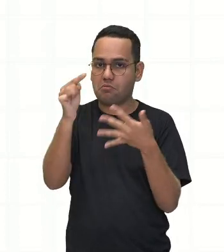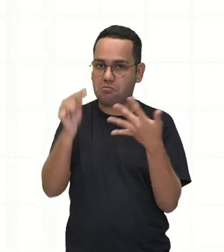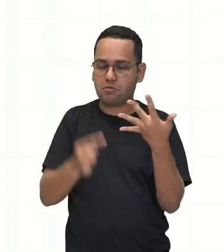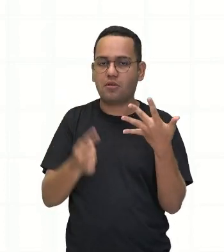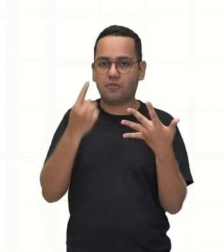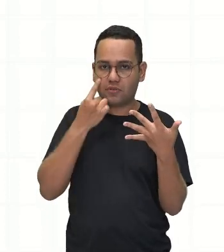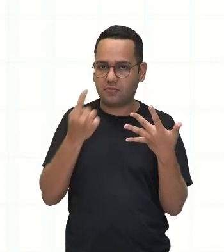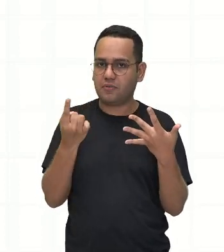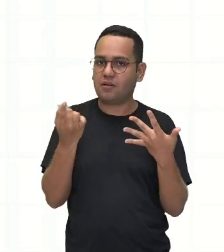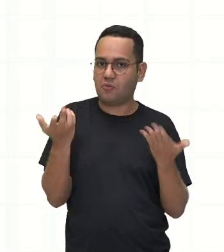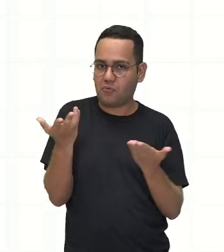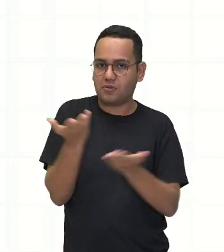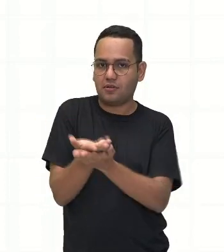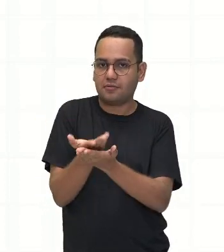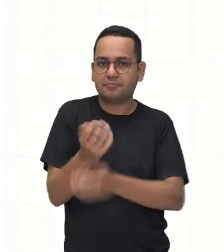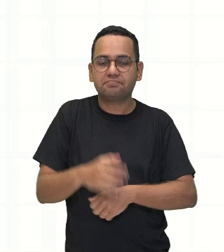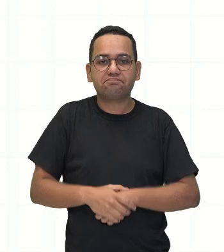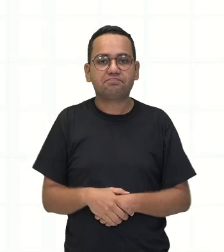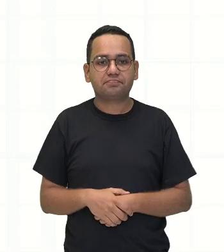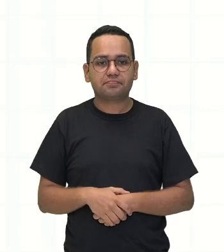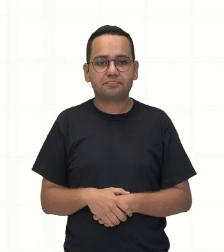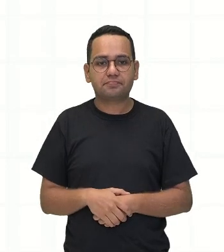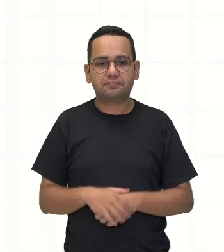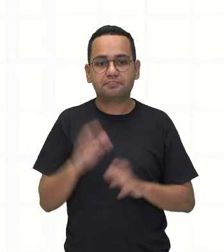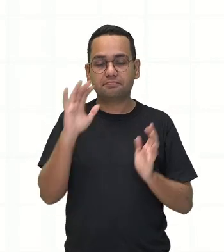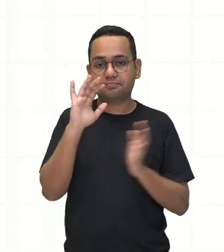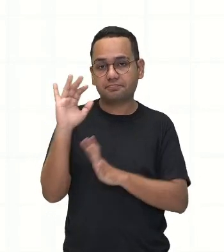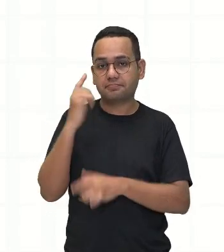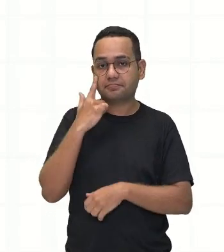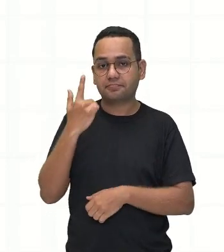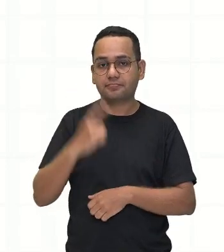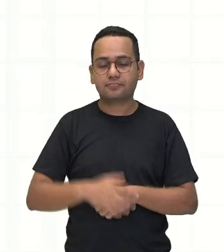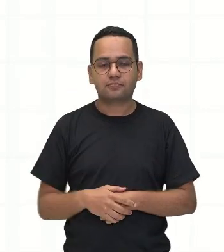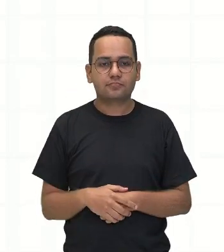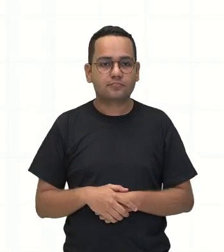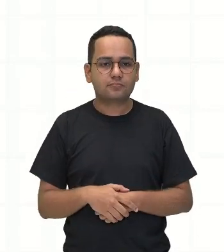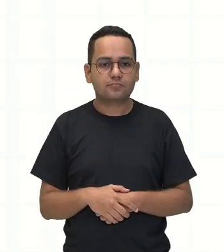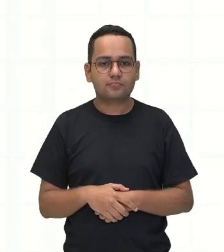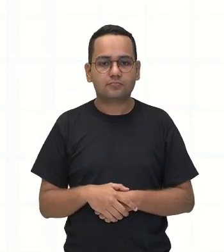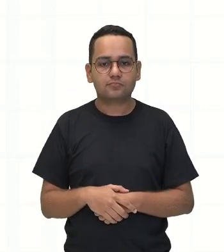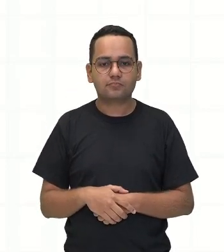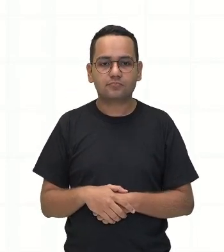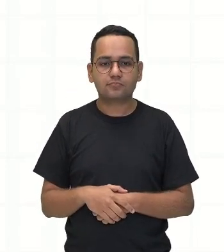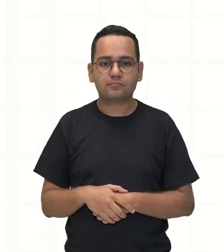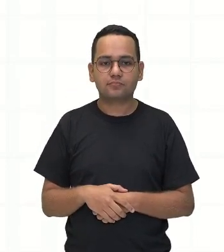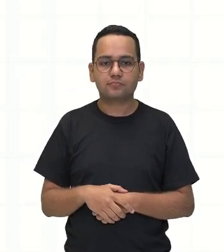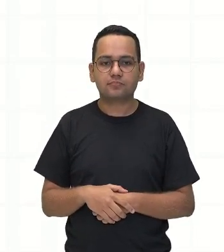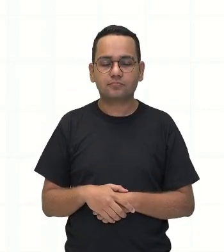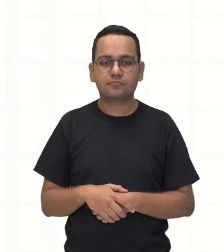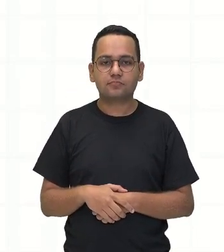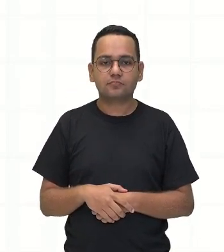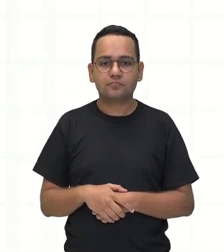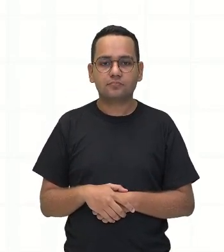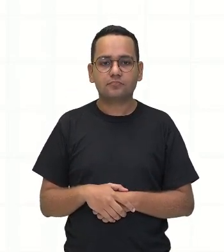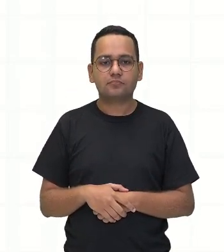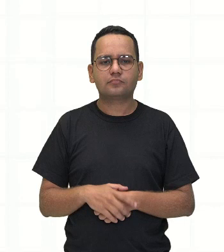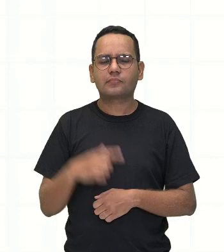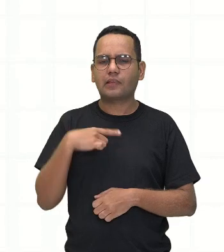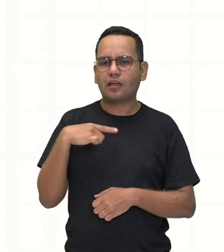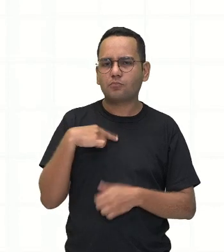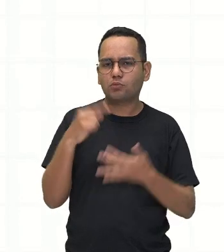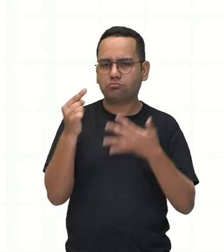agora. Vejam que as causas da poluição atmosférica podem ser por